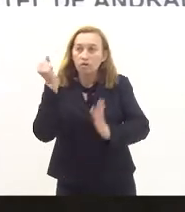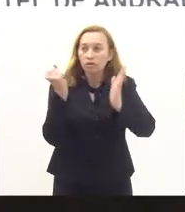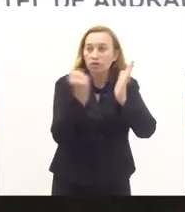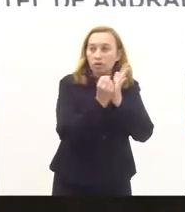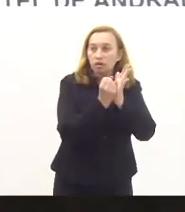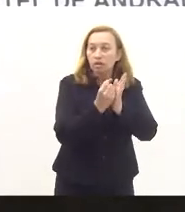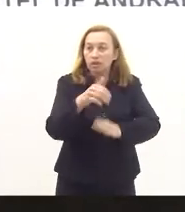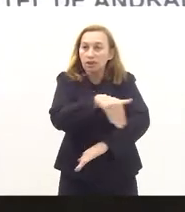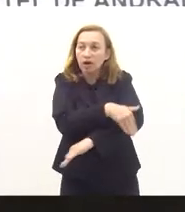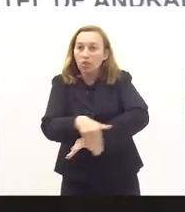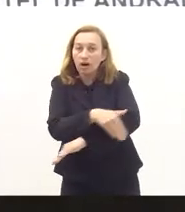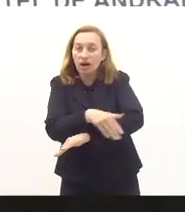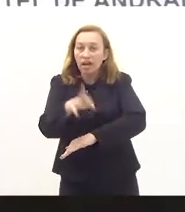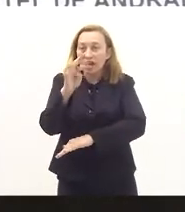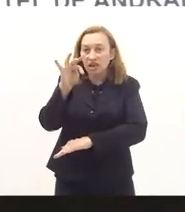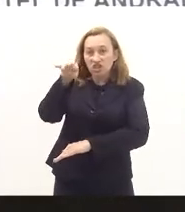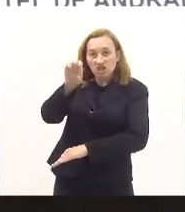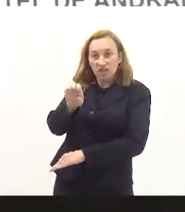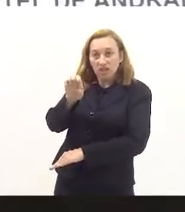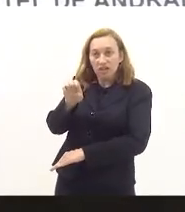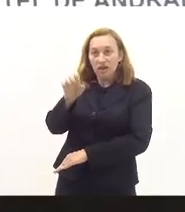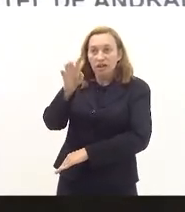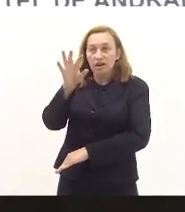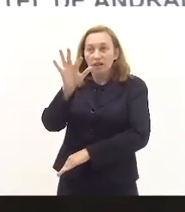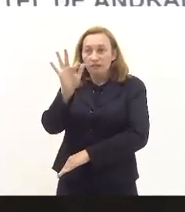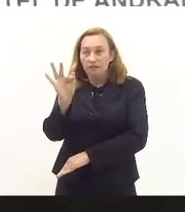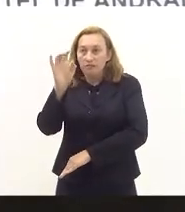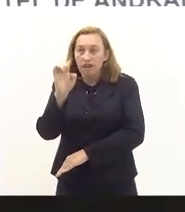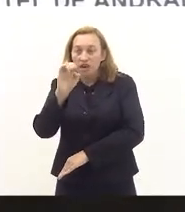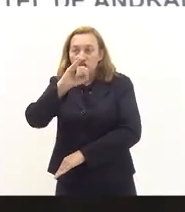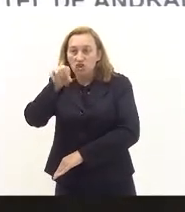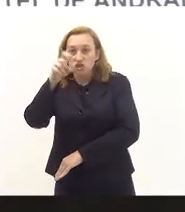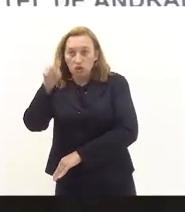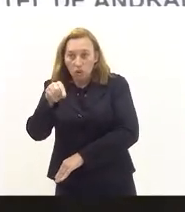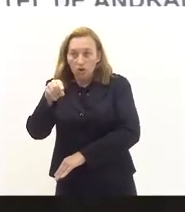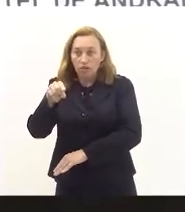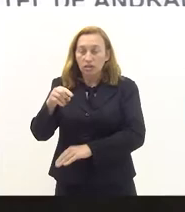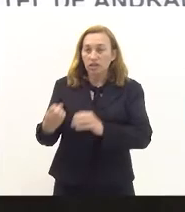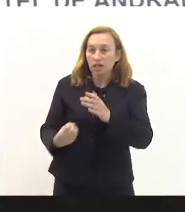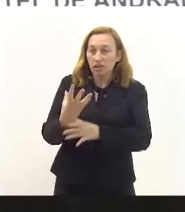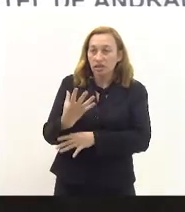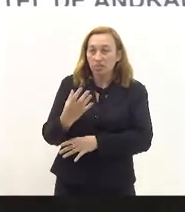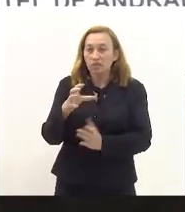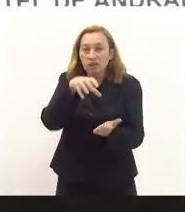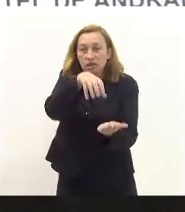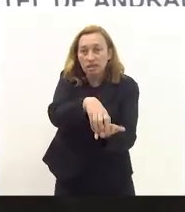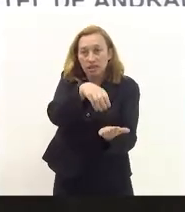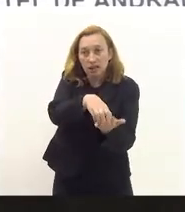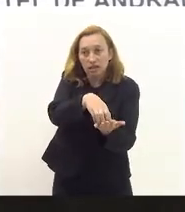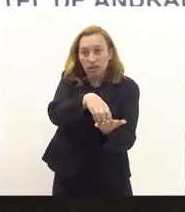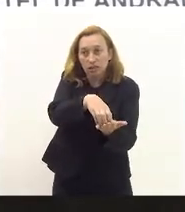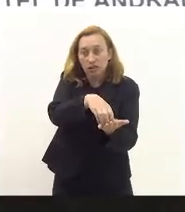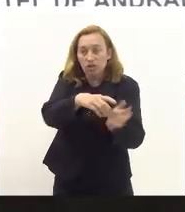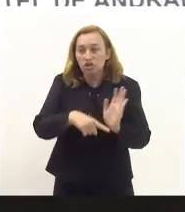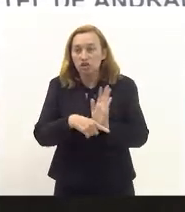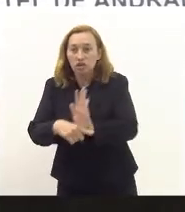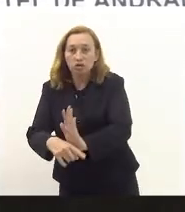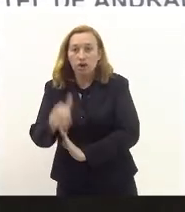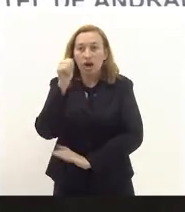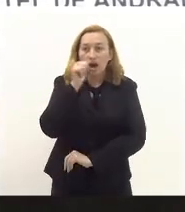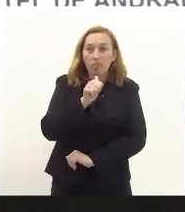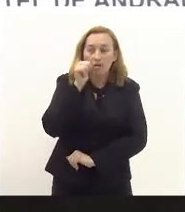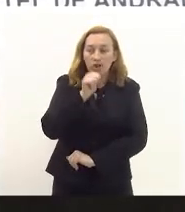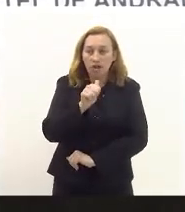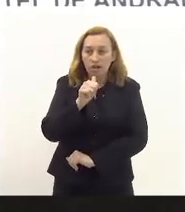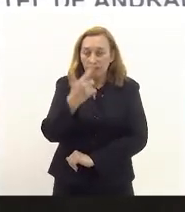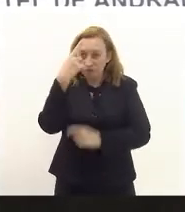Regente Feijó, possibilitou a instalação do CIAM, Centro Integrado de Atendimento à Mulher